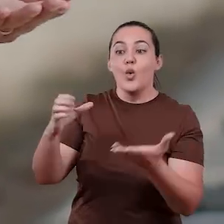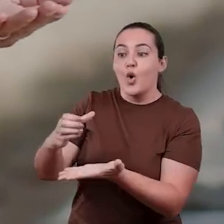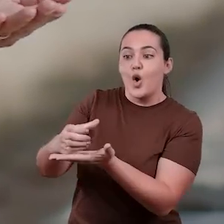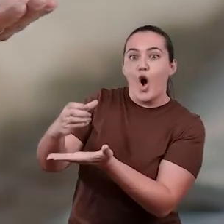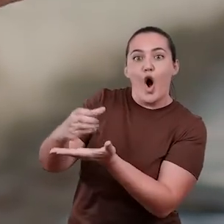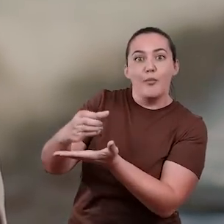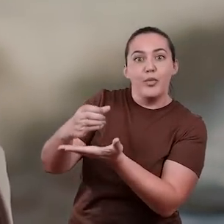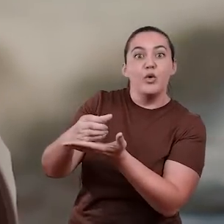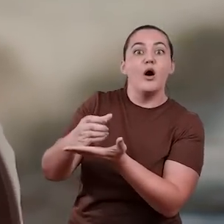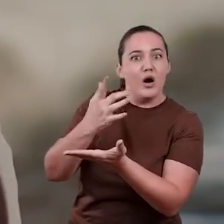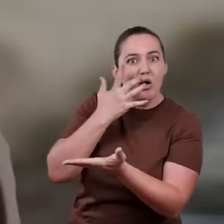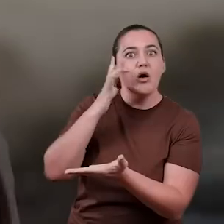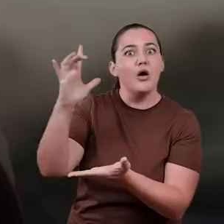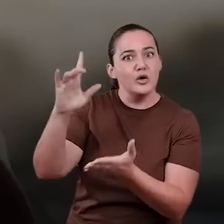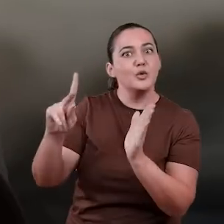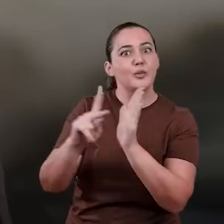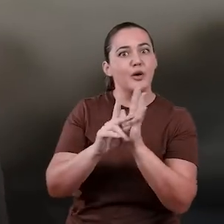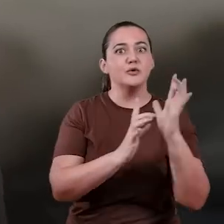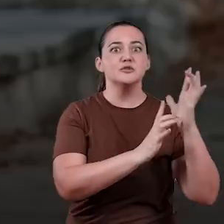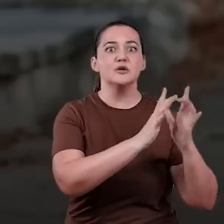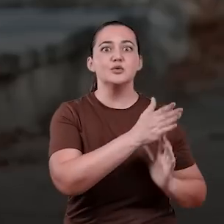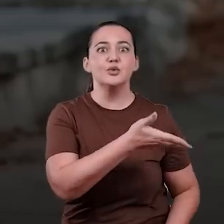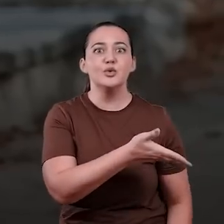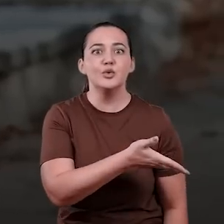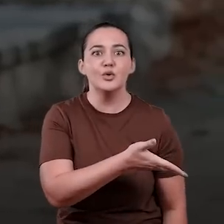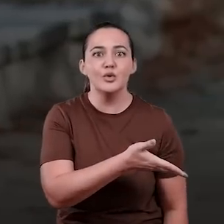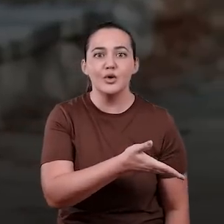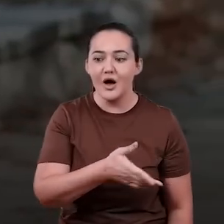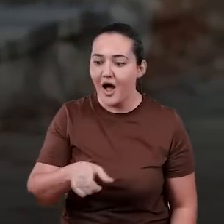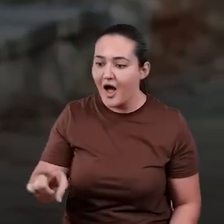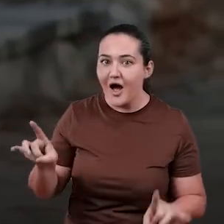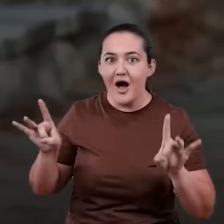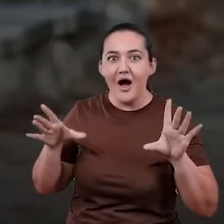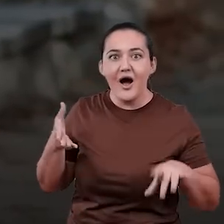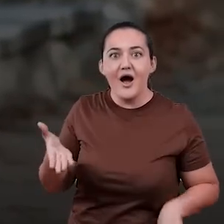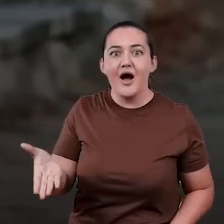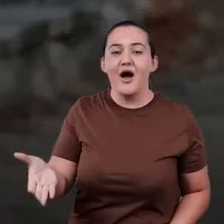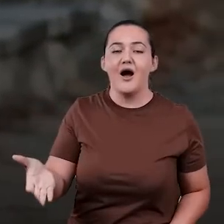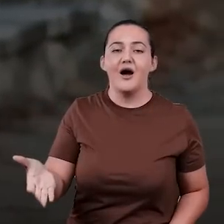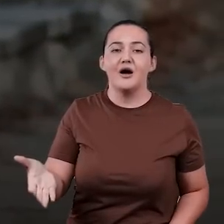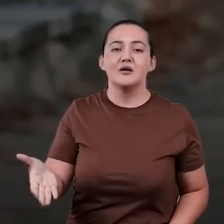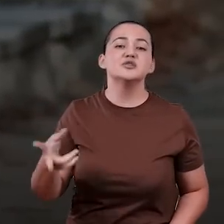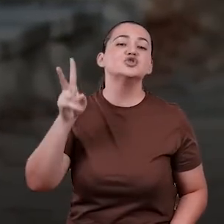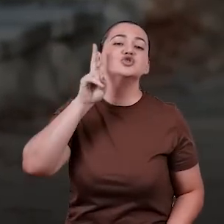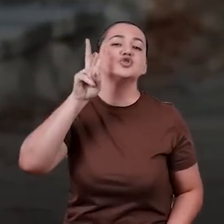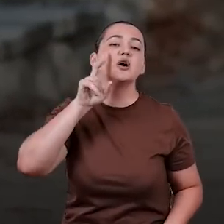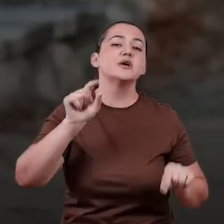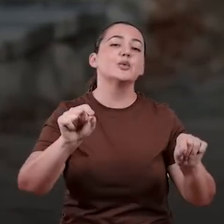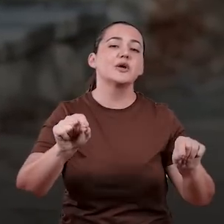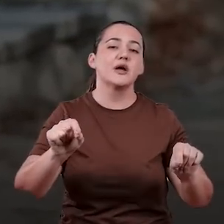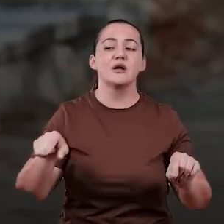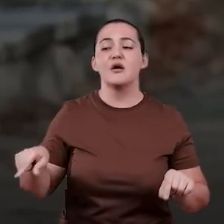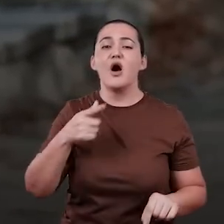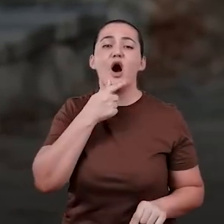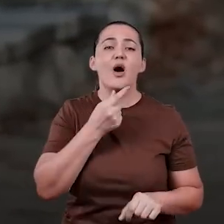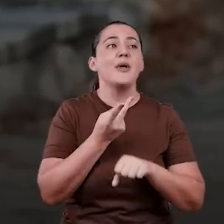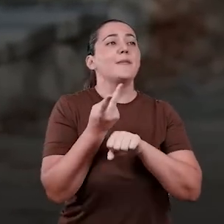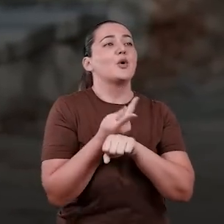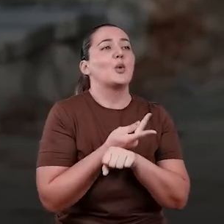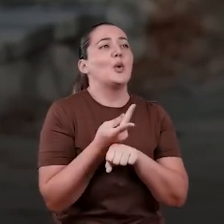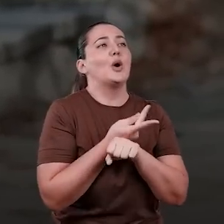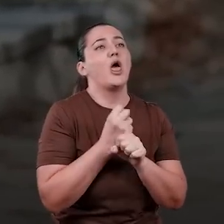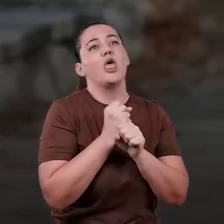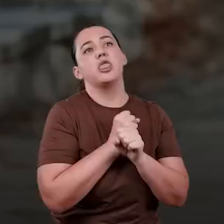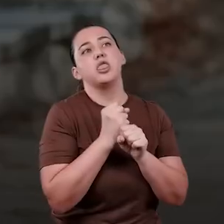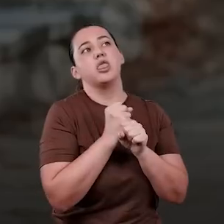o leproso era o próprio Filho de Deus. E os que contavam esta lenda terminavam com a frase: muitos estão